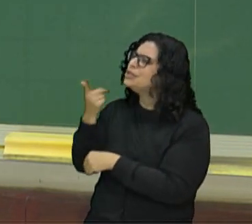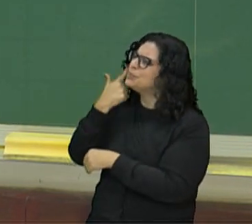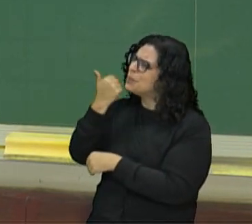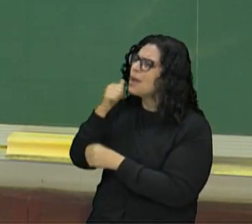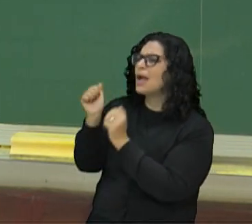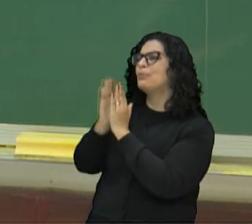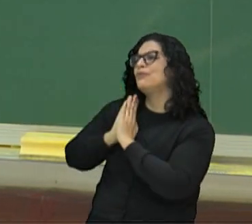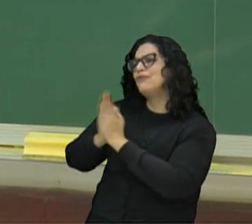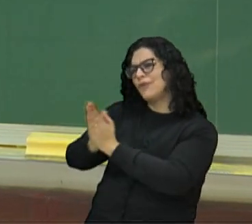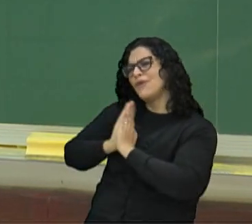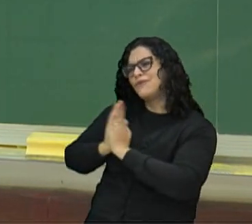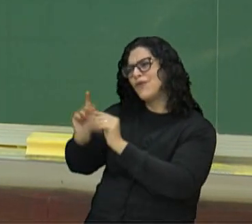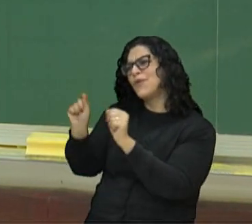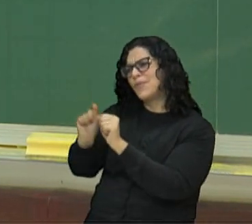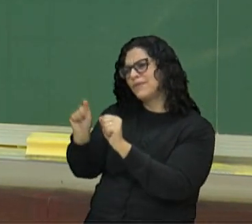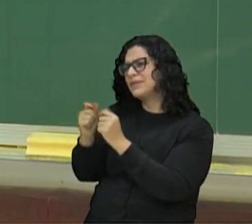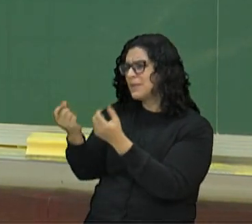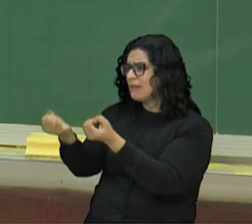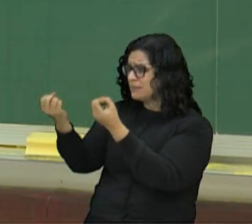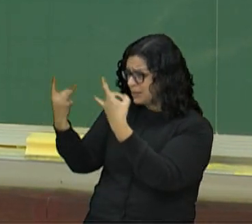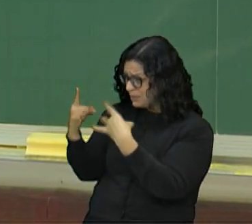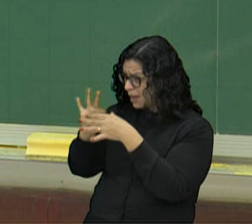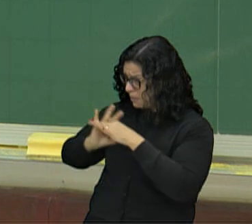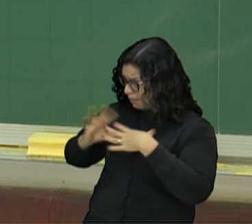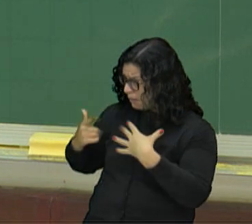ele autorizar eu realizar esse sonho?